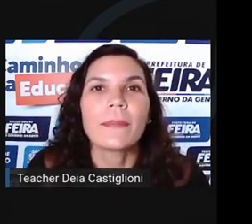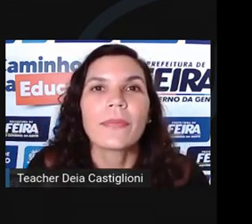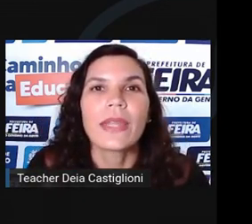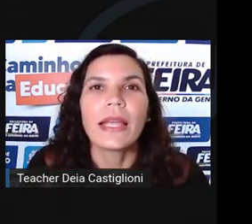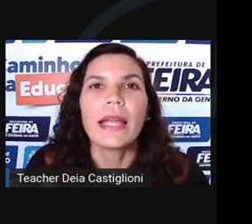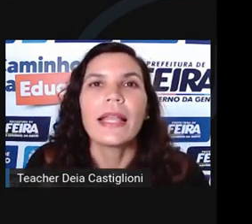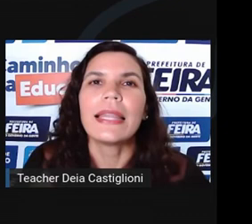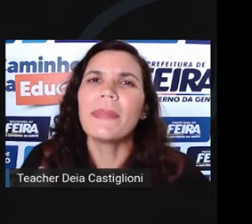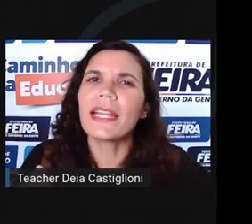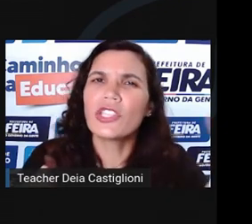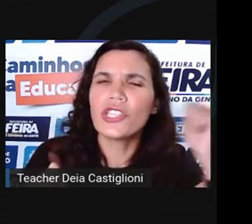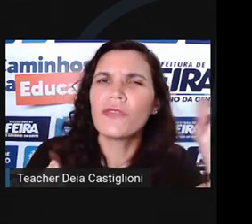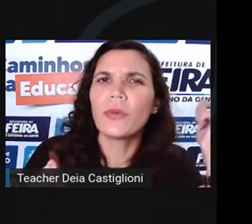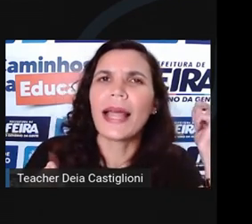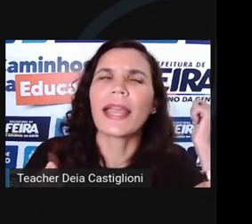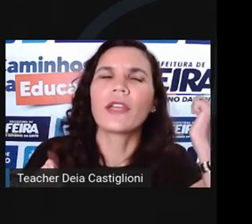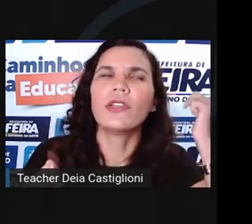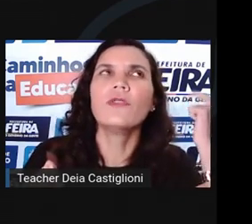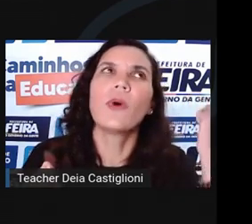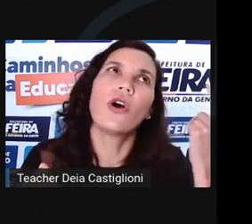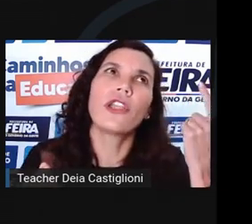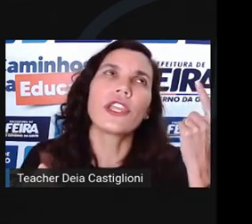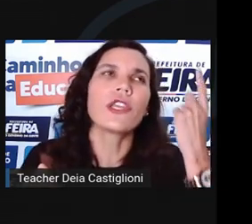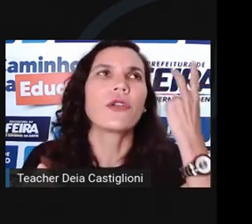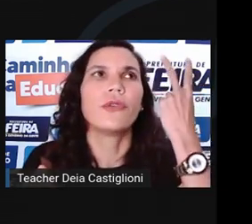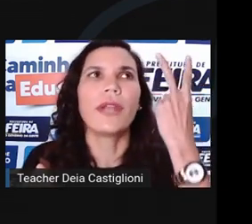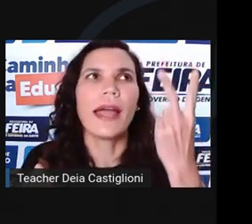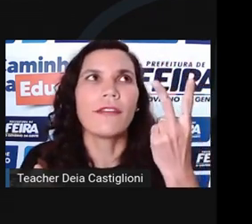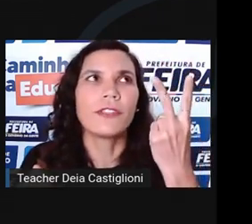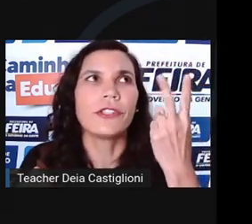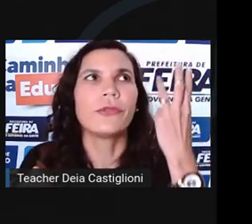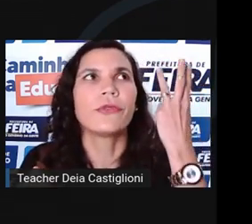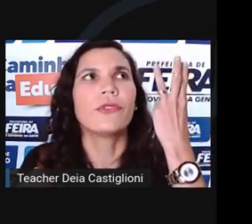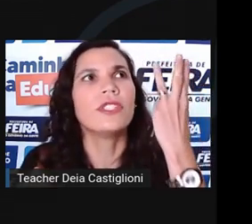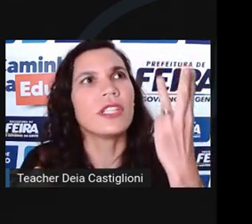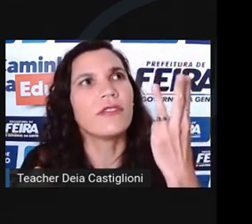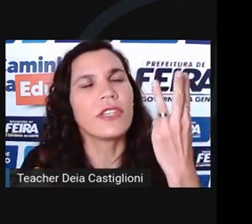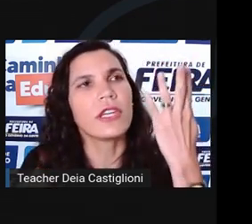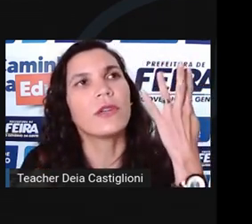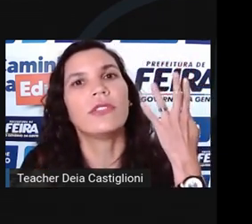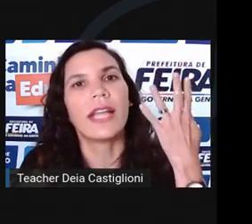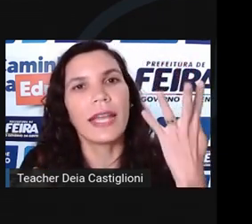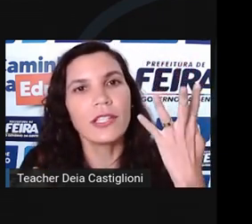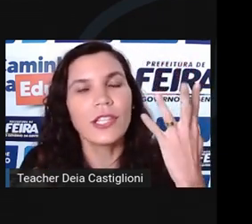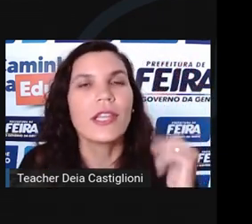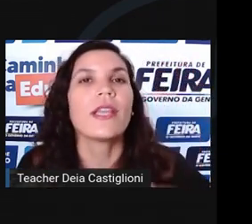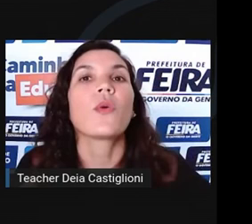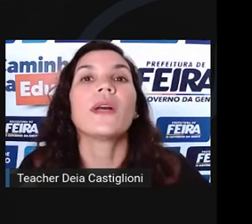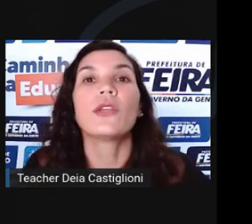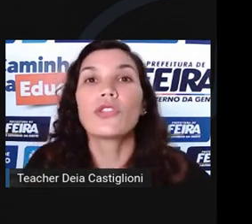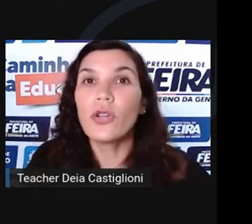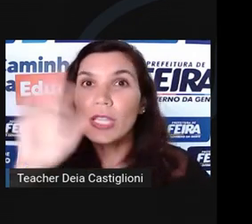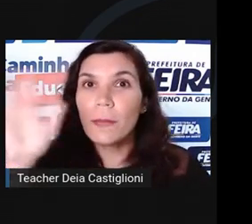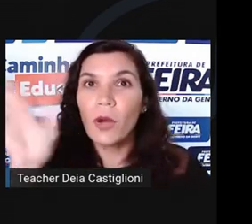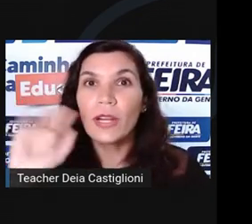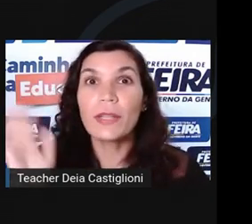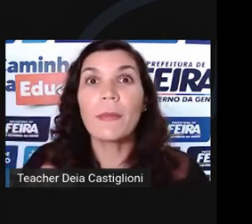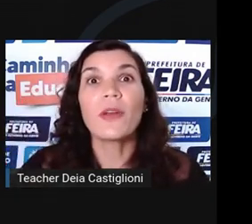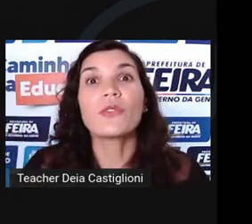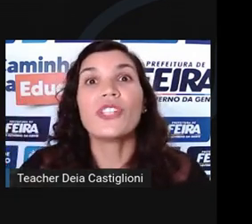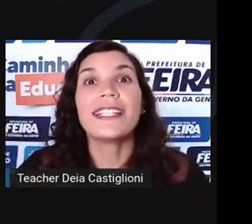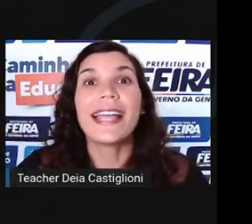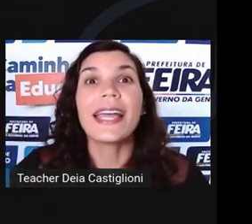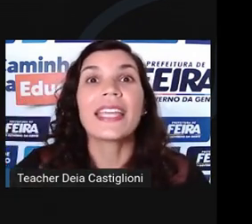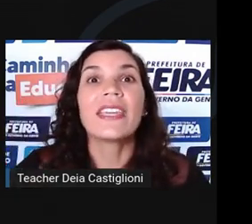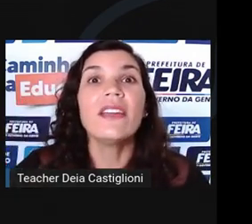goodbye. Lembra que a gente viu lá good morning, good afternoon, good evening, good night? Quando eu estou indo embora, eu também